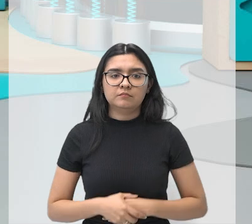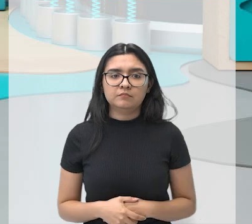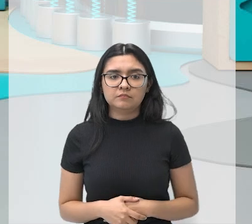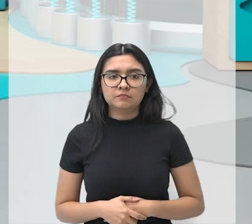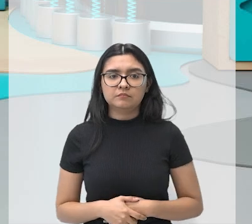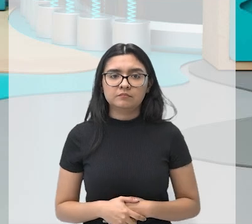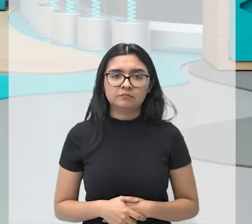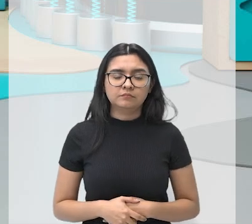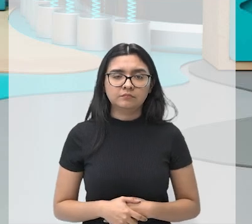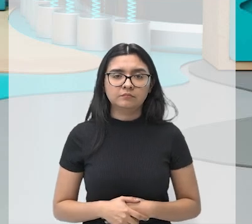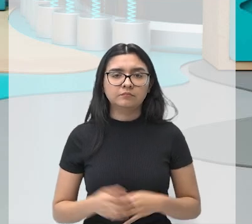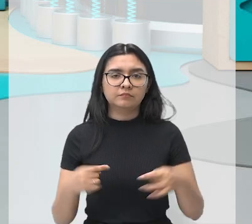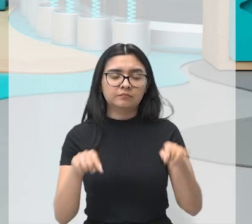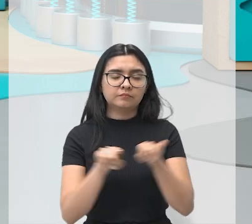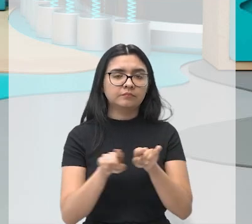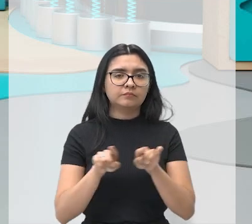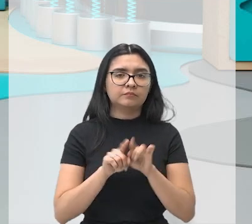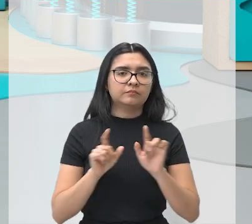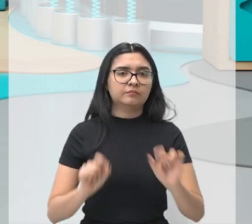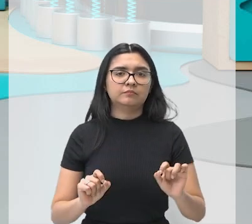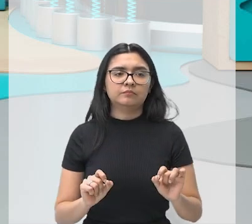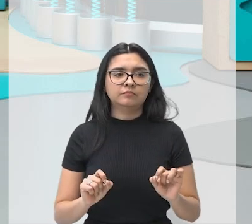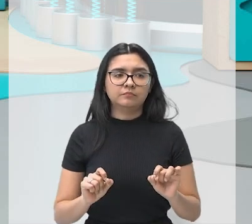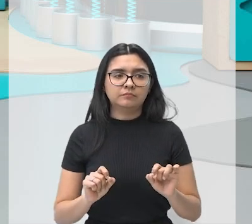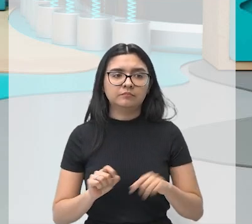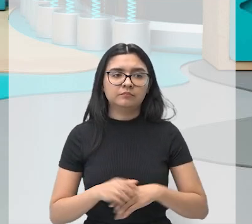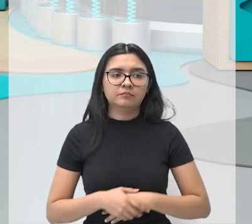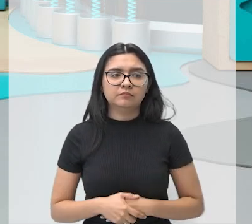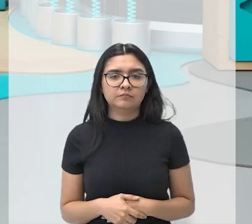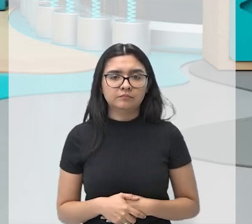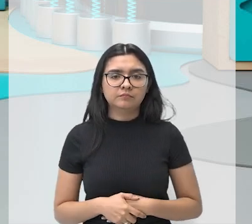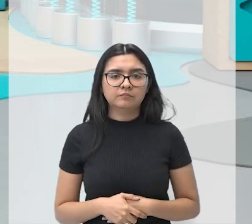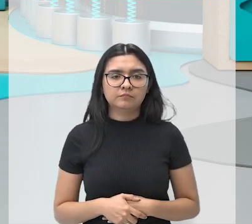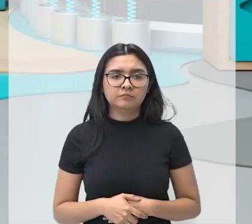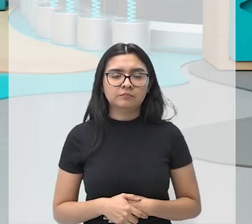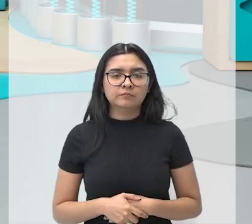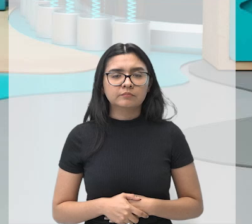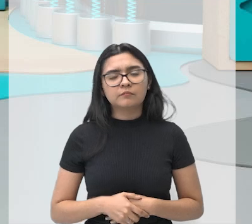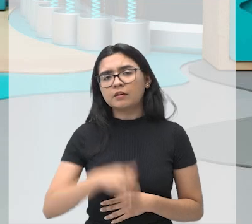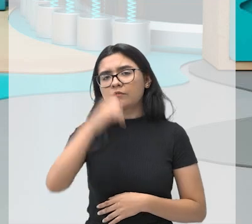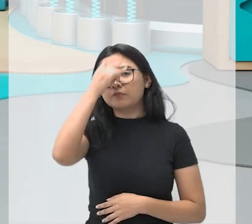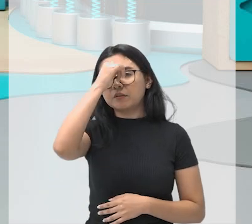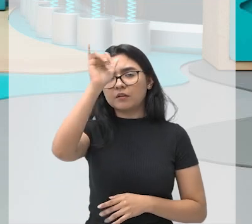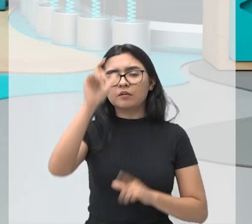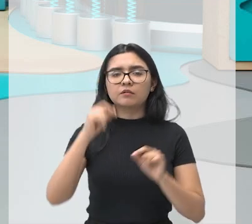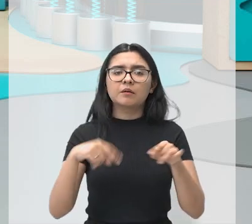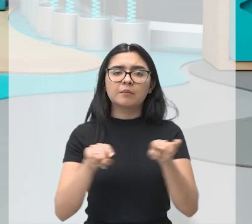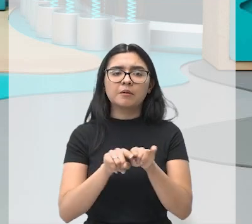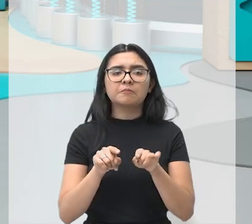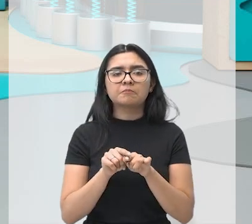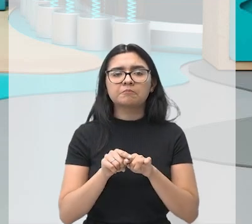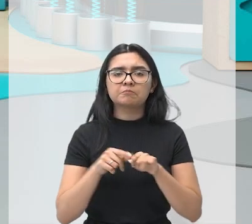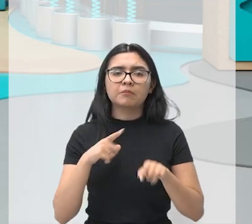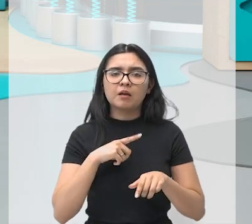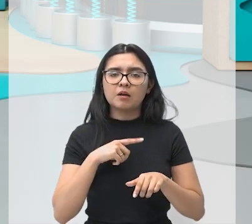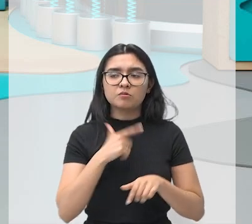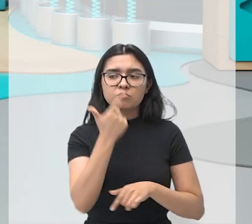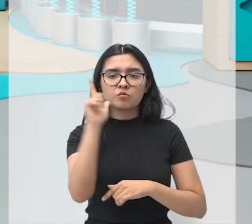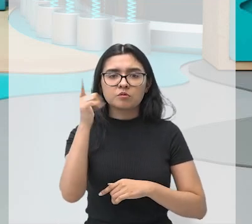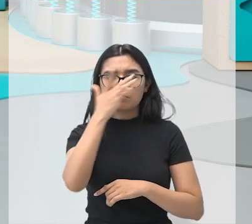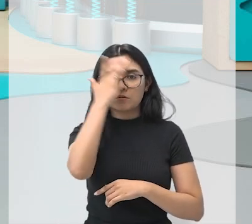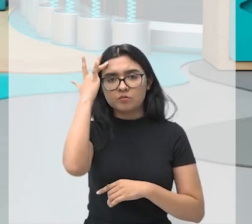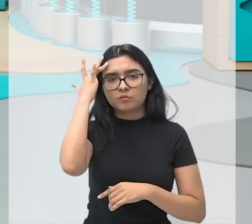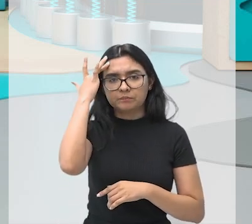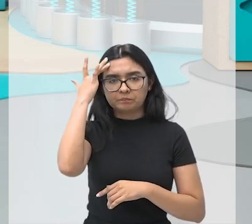a pista, para as nuances do terreno, para não cair, não se acidentar e não machucar os outros que também estão disputando a